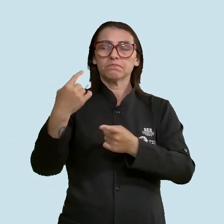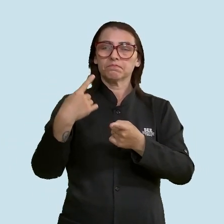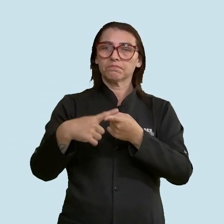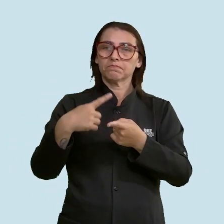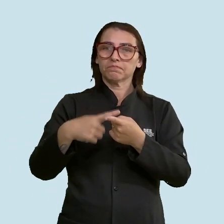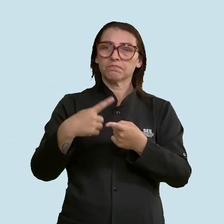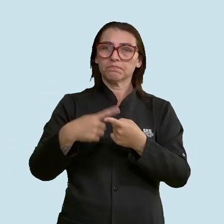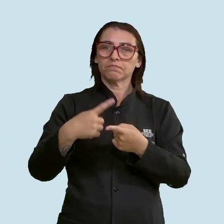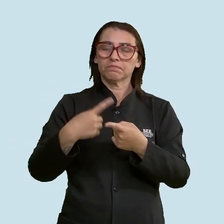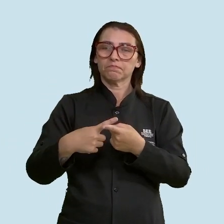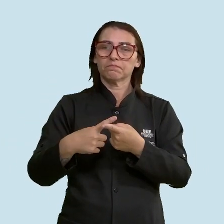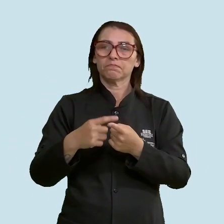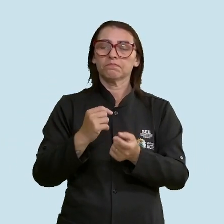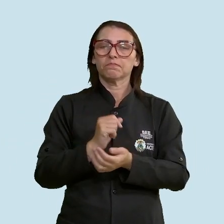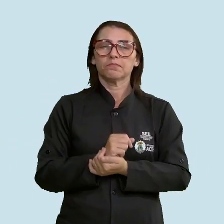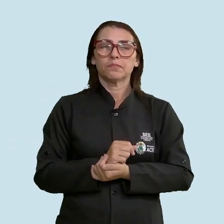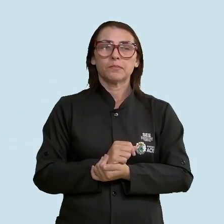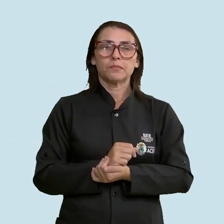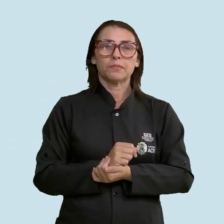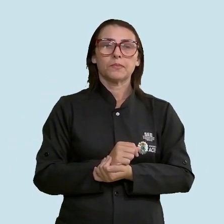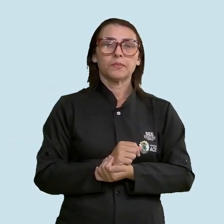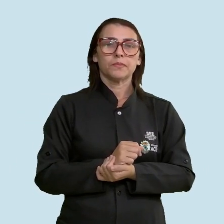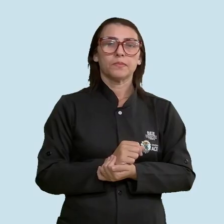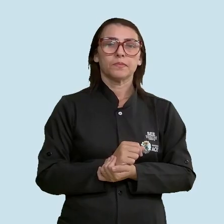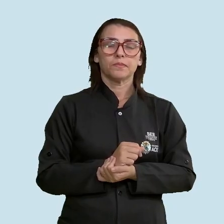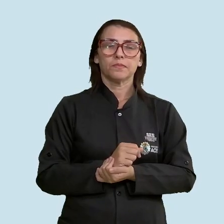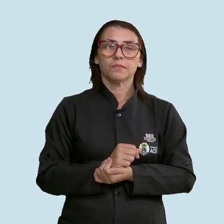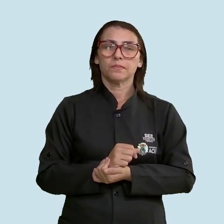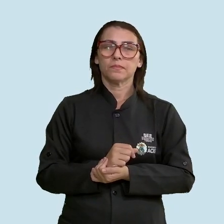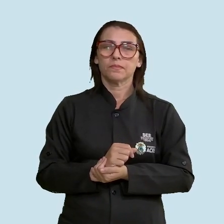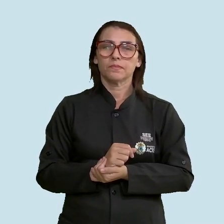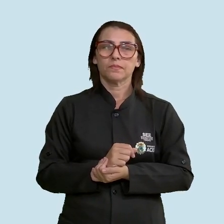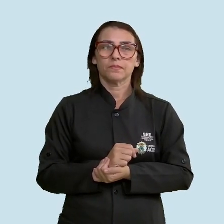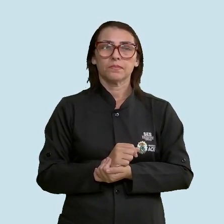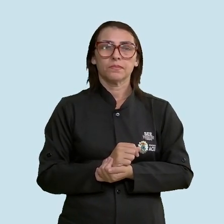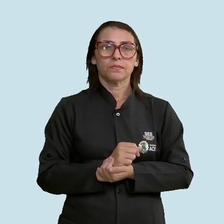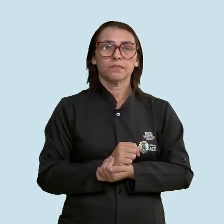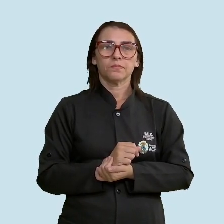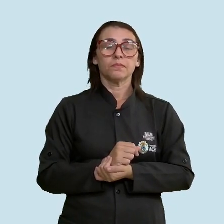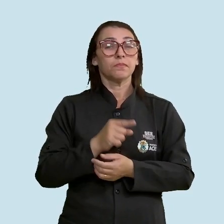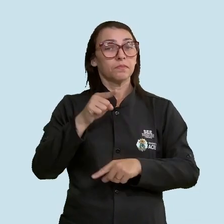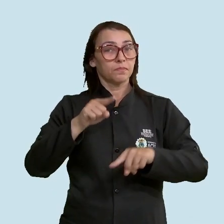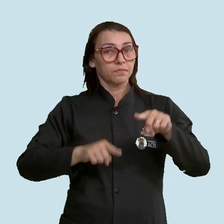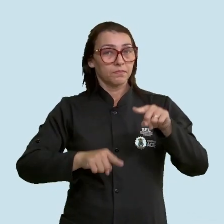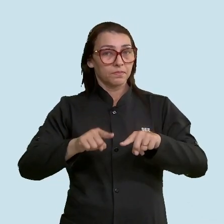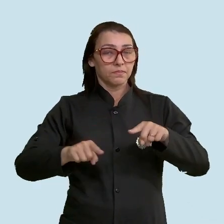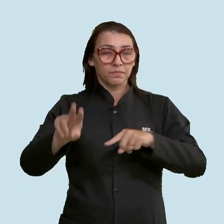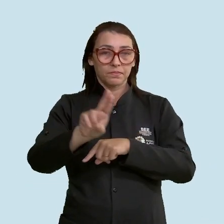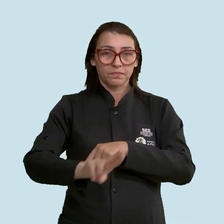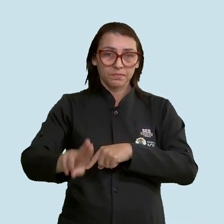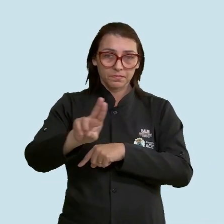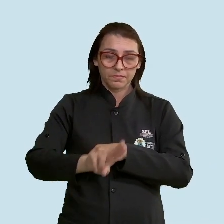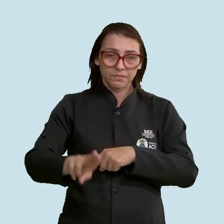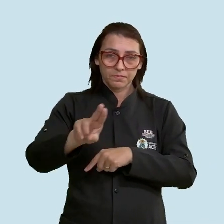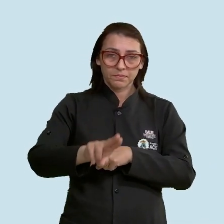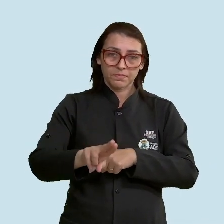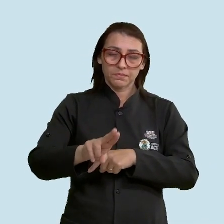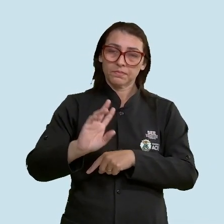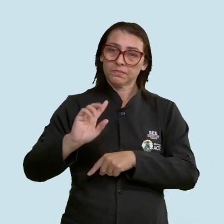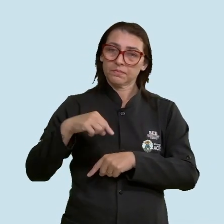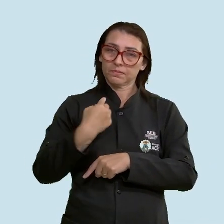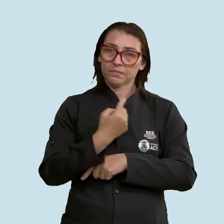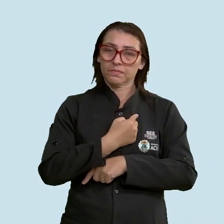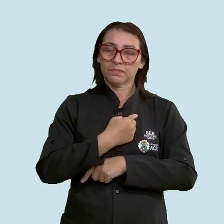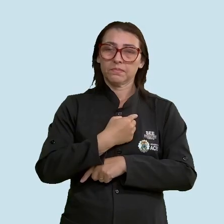porque ela é um instrumento, né, utilizado por nós,